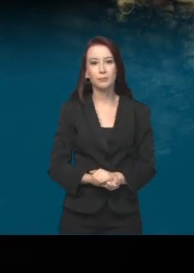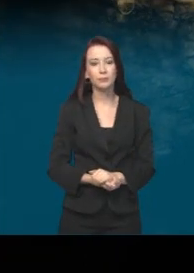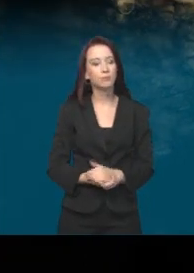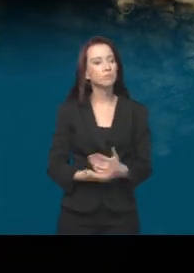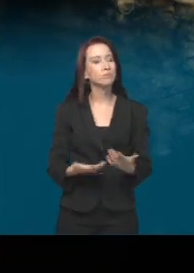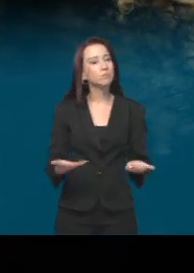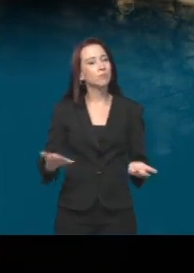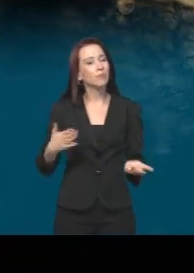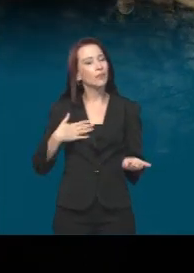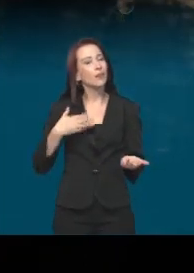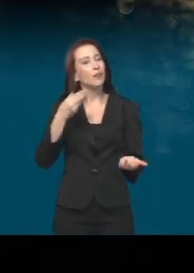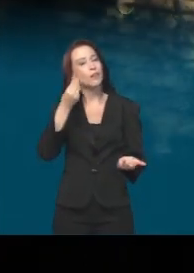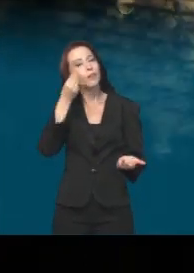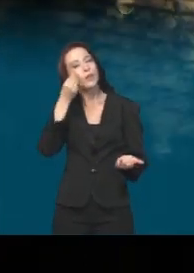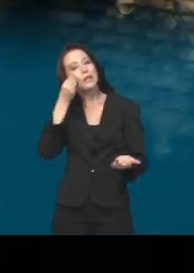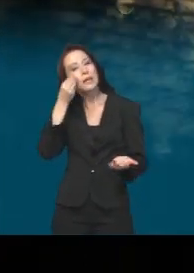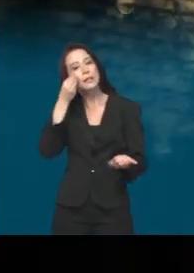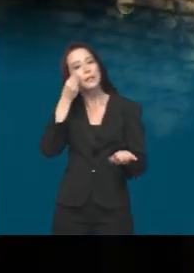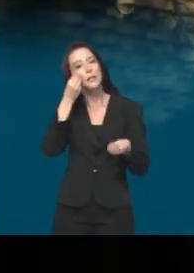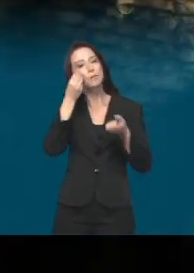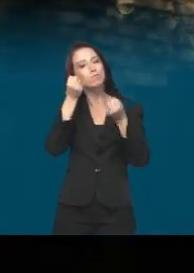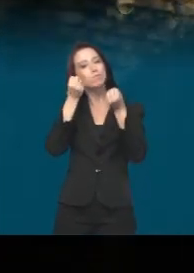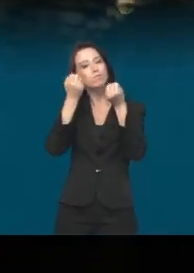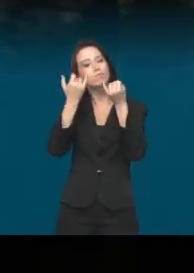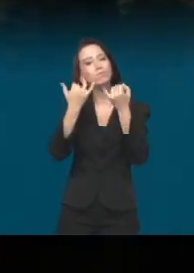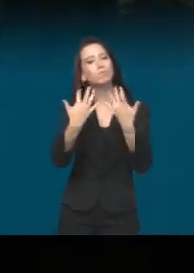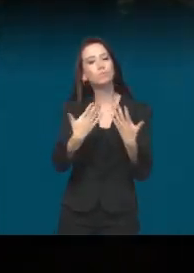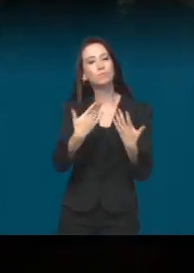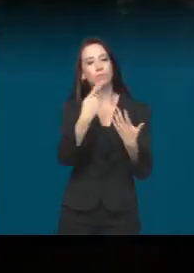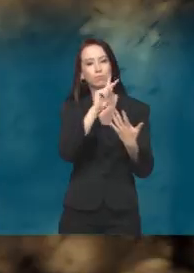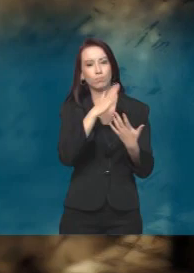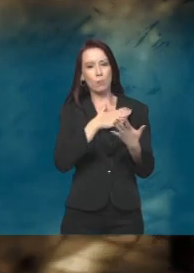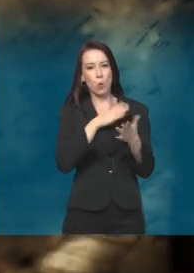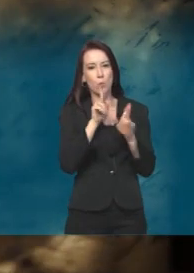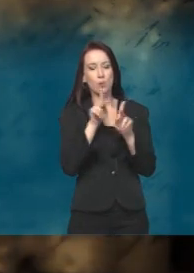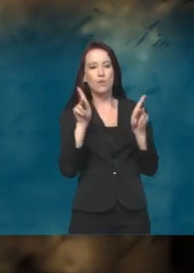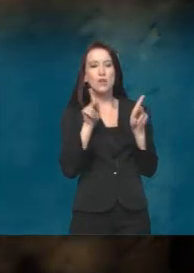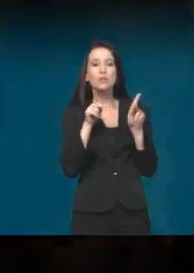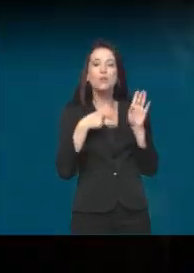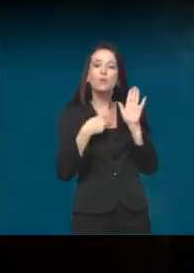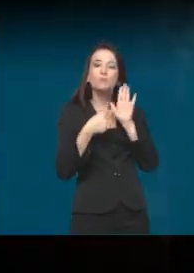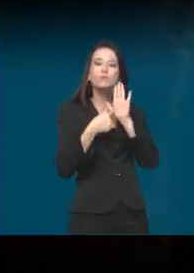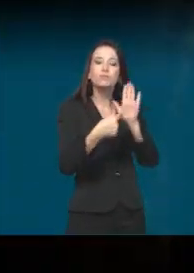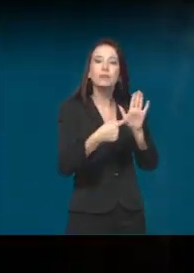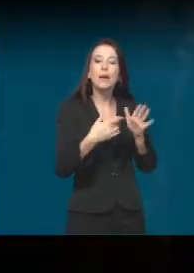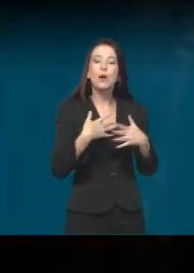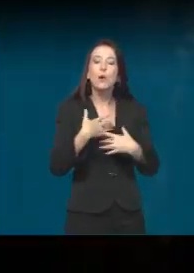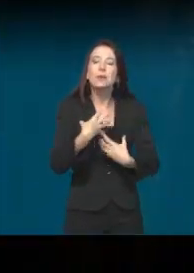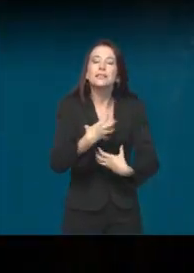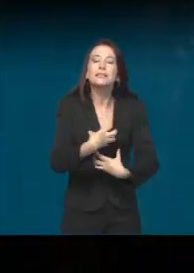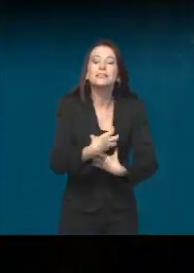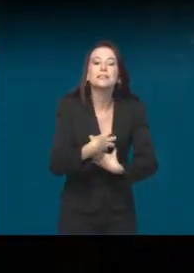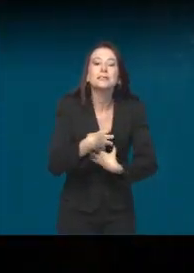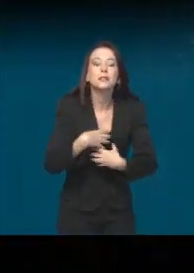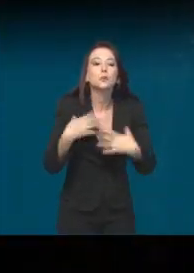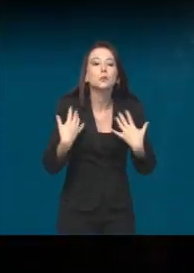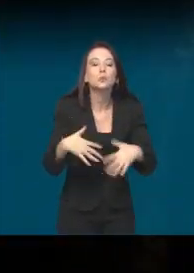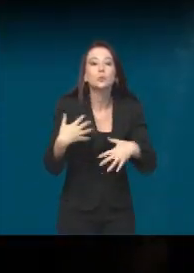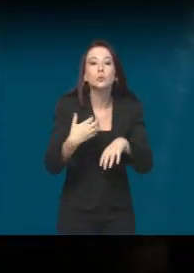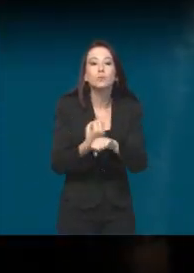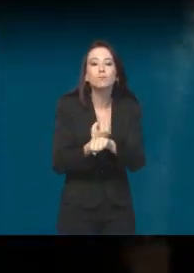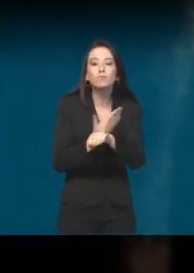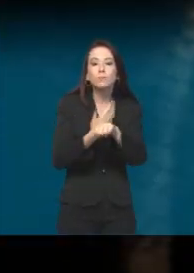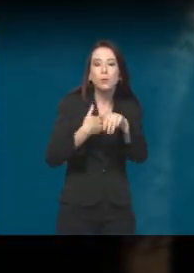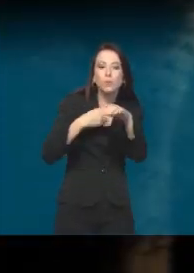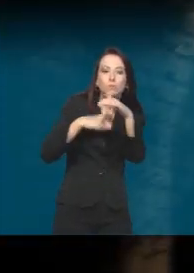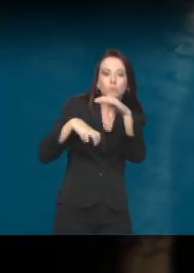Em vão devo tentar descrever ao senhor professor os sentimentos que sempre me inundam quando piso numa das casas